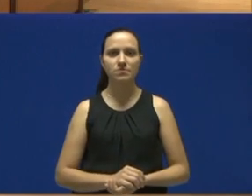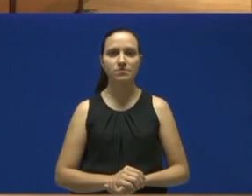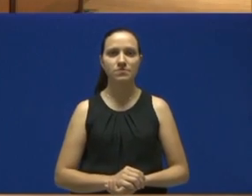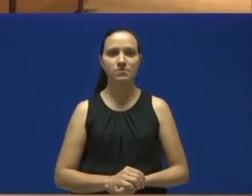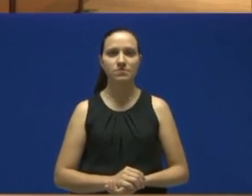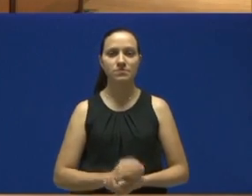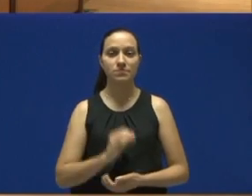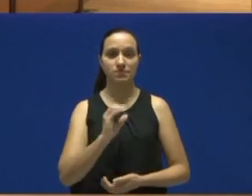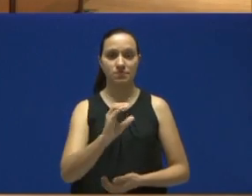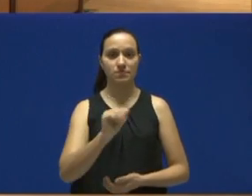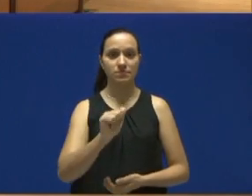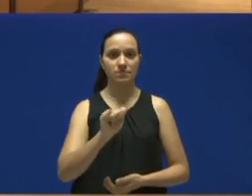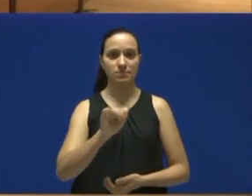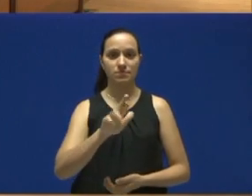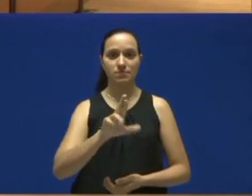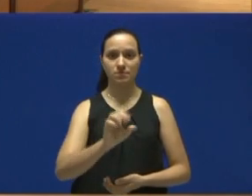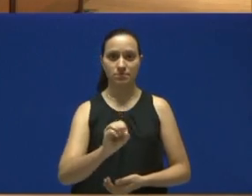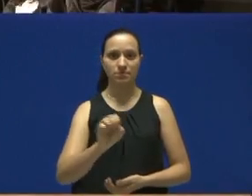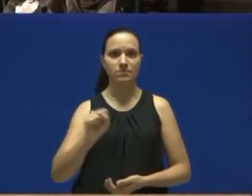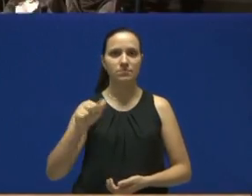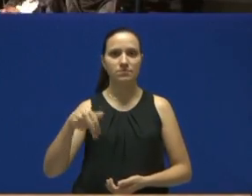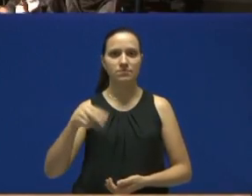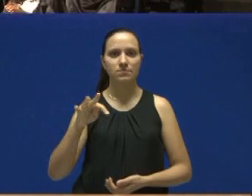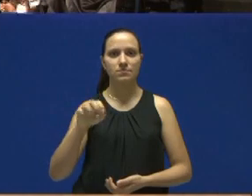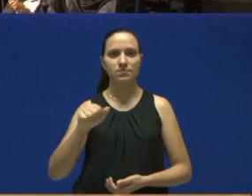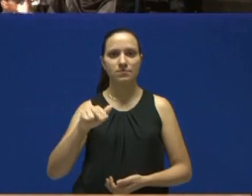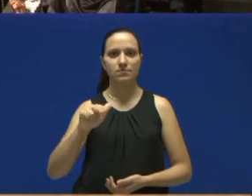a cair ou santana batista